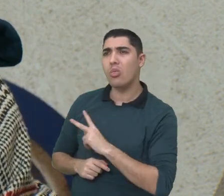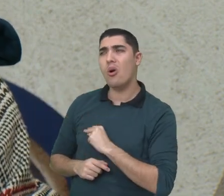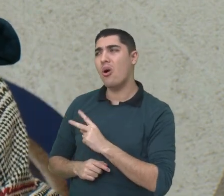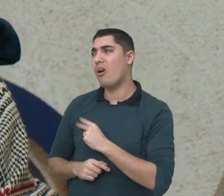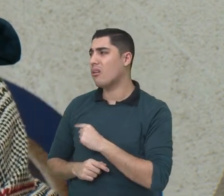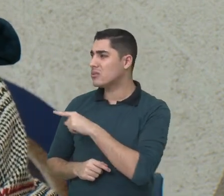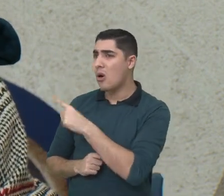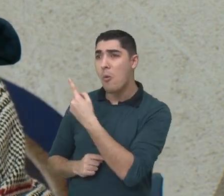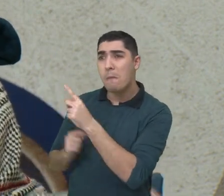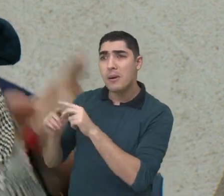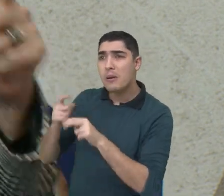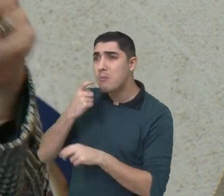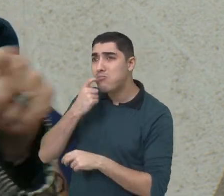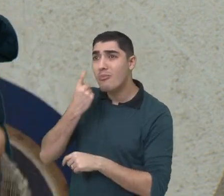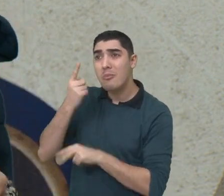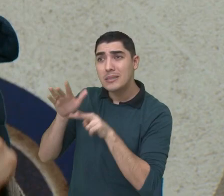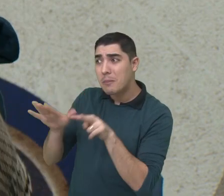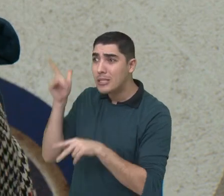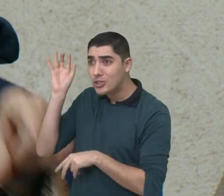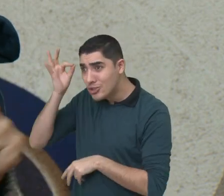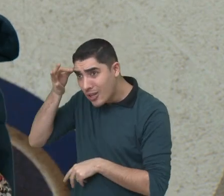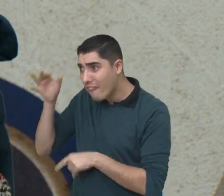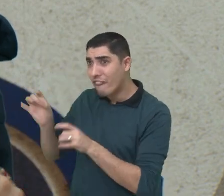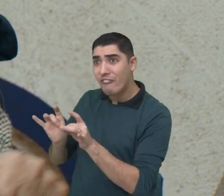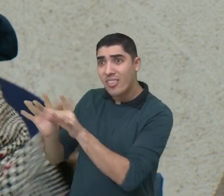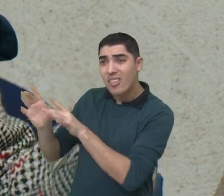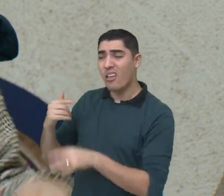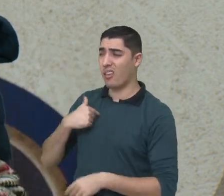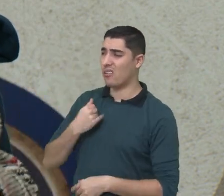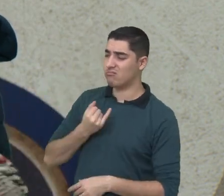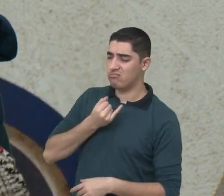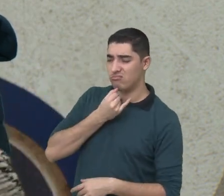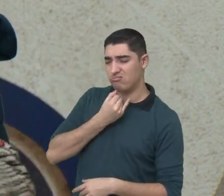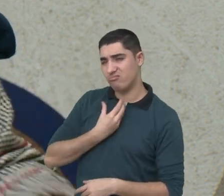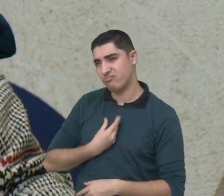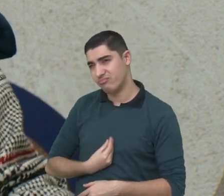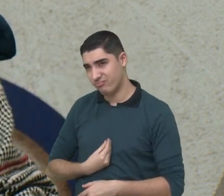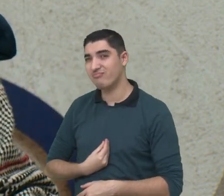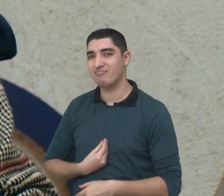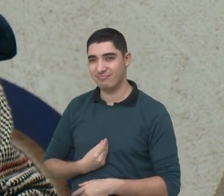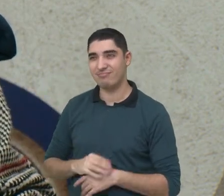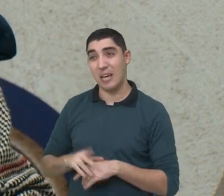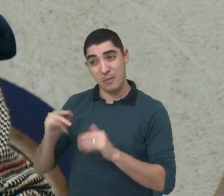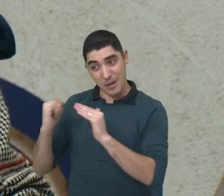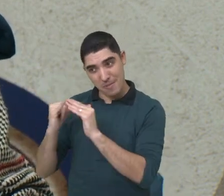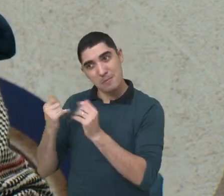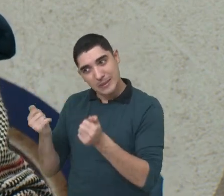e fica desanimado. Então aí cabe ao dono da imobiliária dar injeção